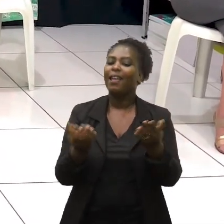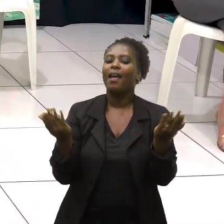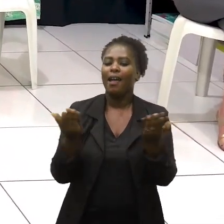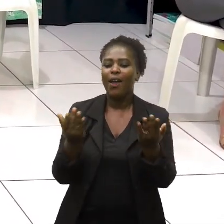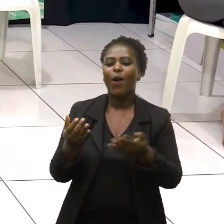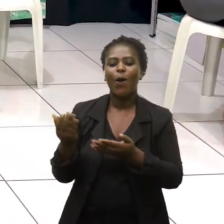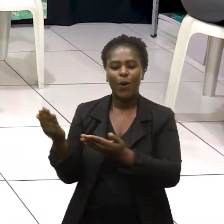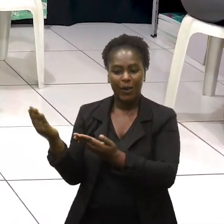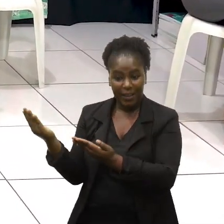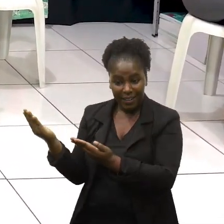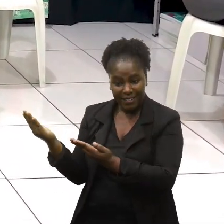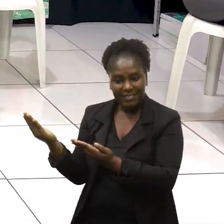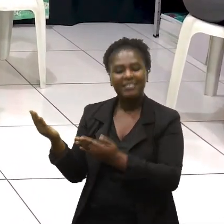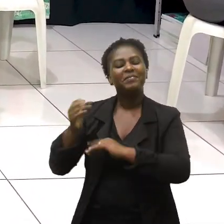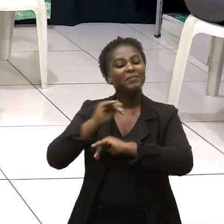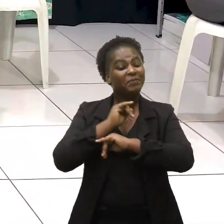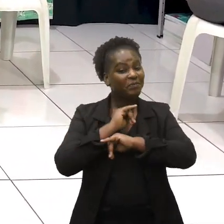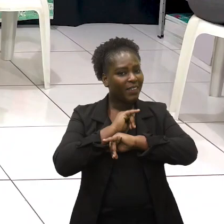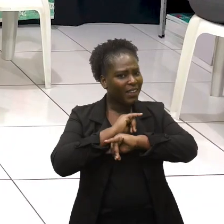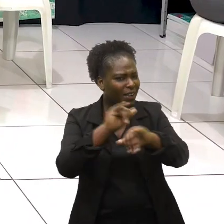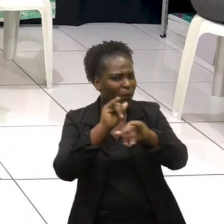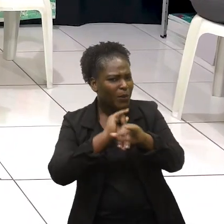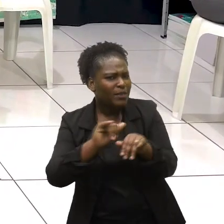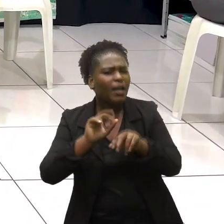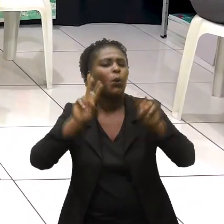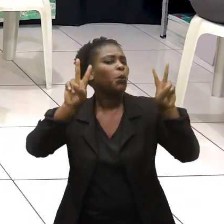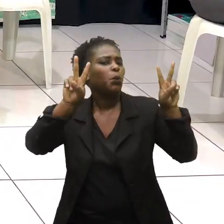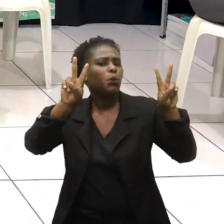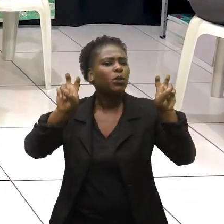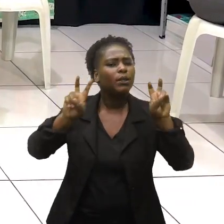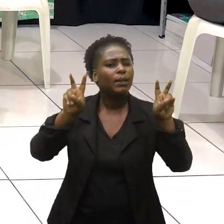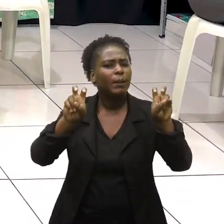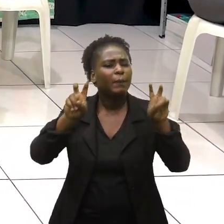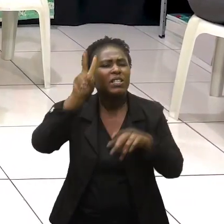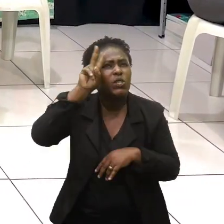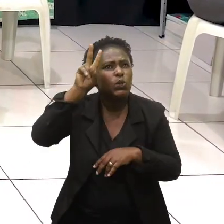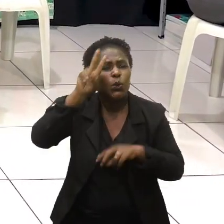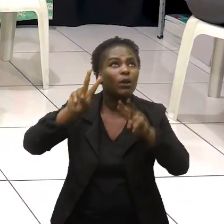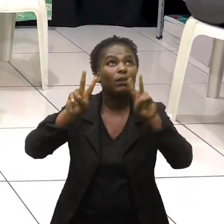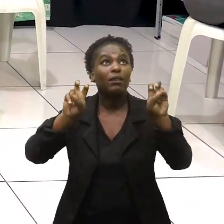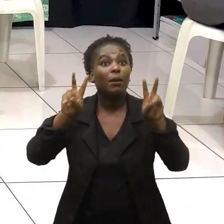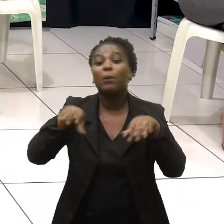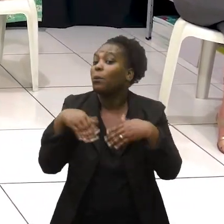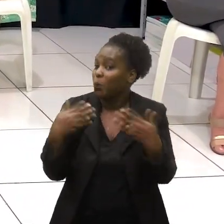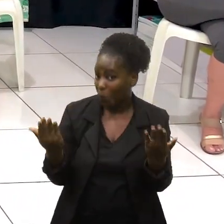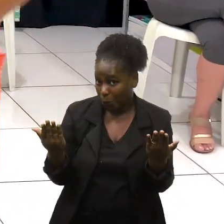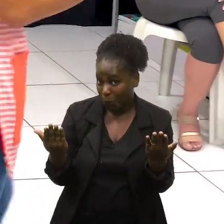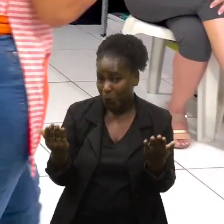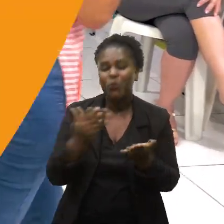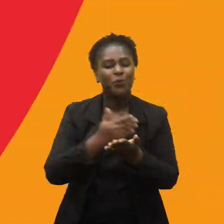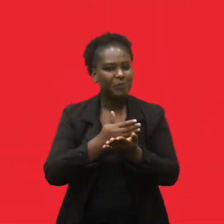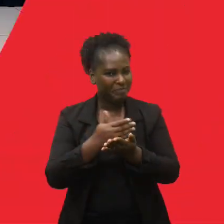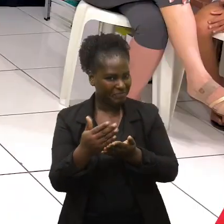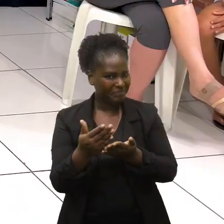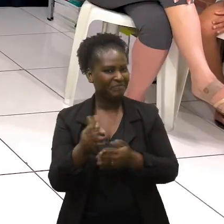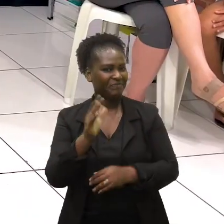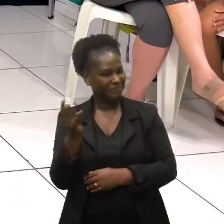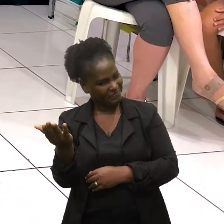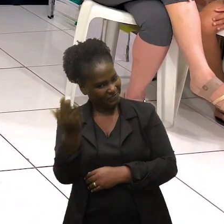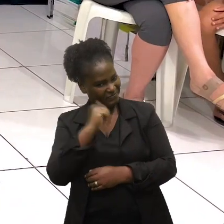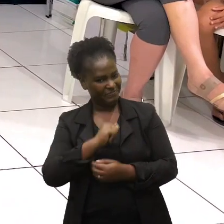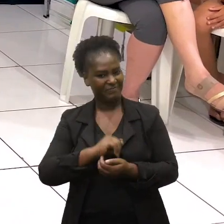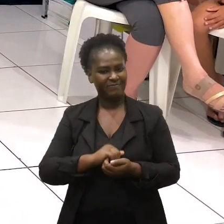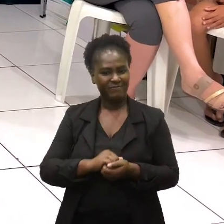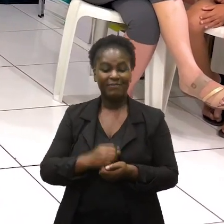Luísa, ela vai falar pra gente o título da história e vamos começar, hein? Vamos lá. Tudo bem